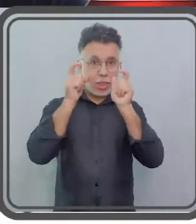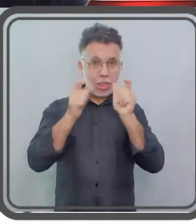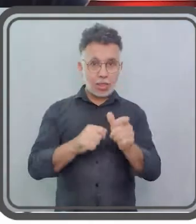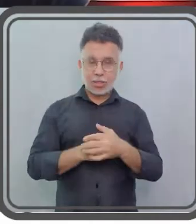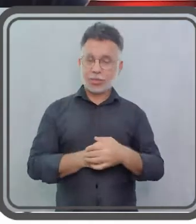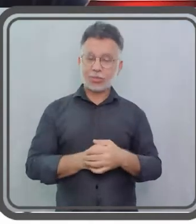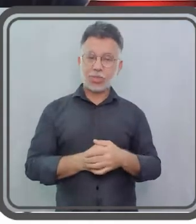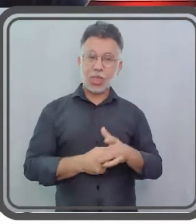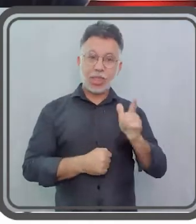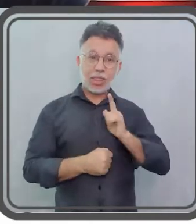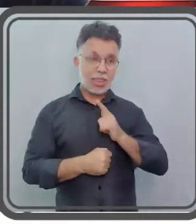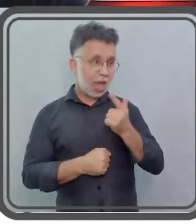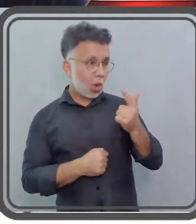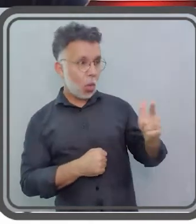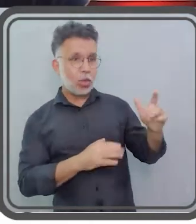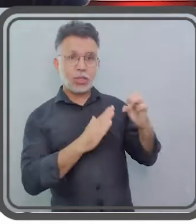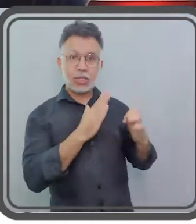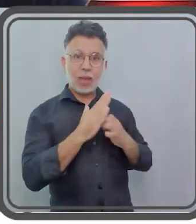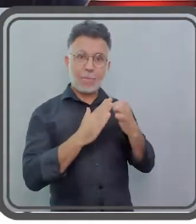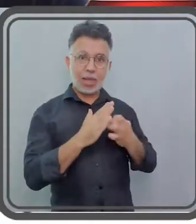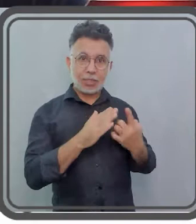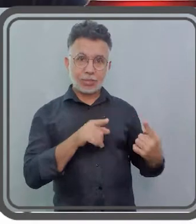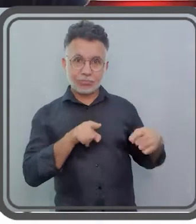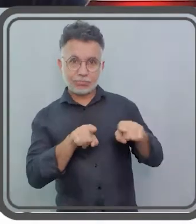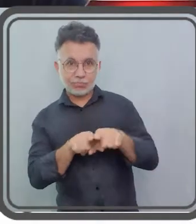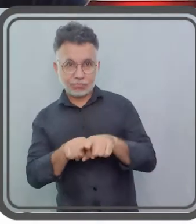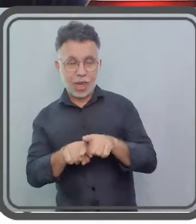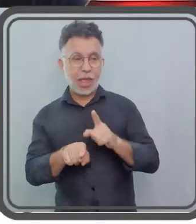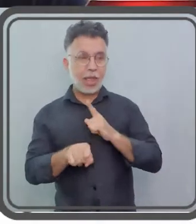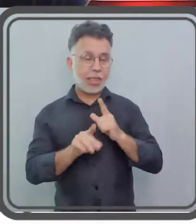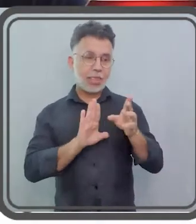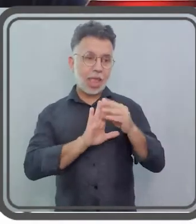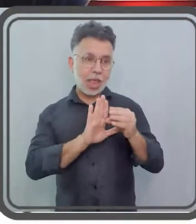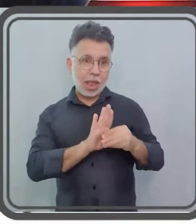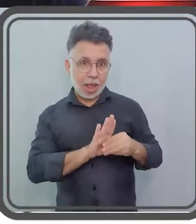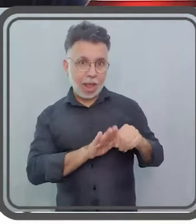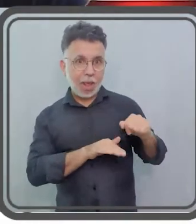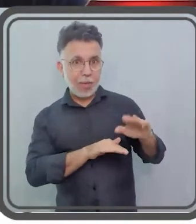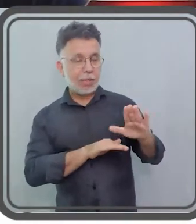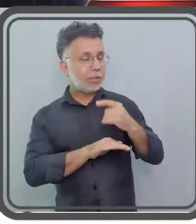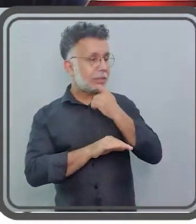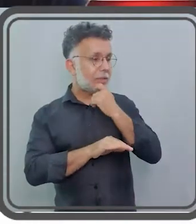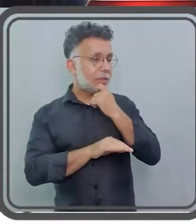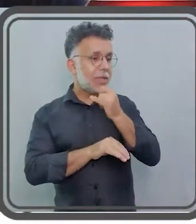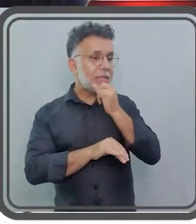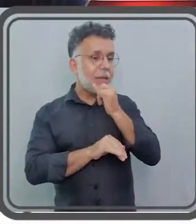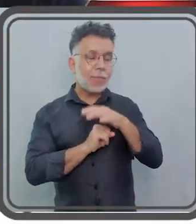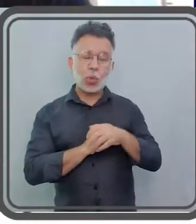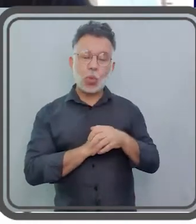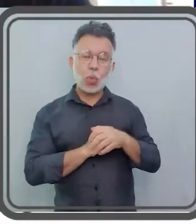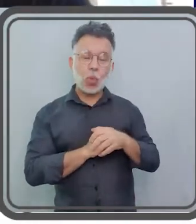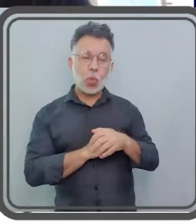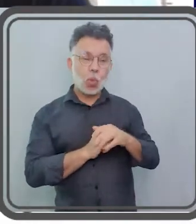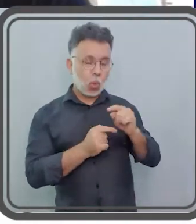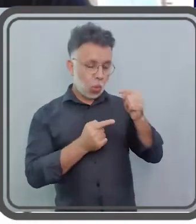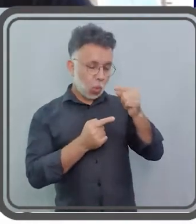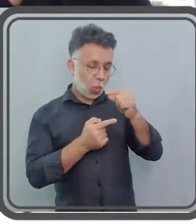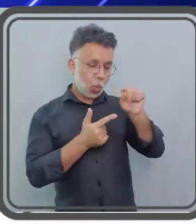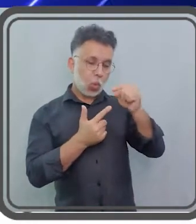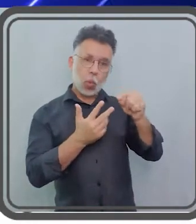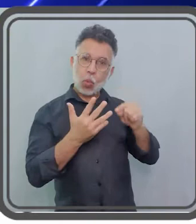gente tem, outras empresas têm um conteúdo, uma oferta muito mais específica, porque nós temos uma